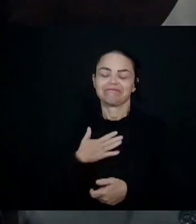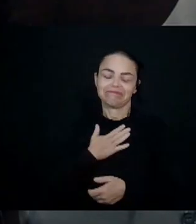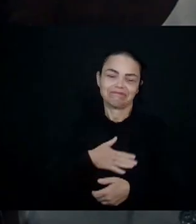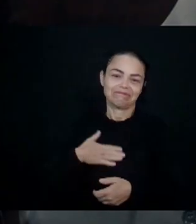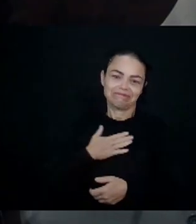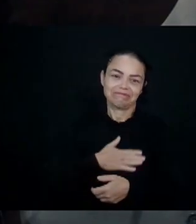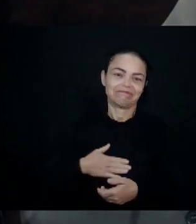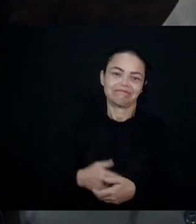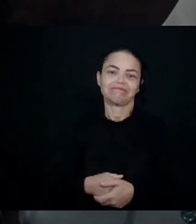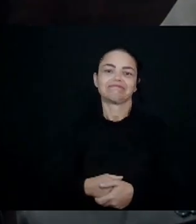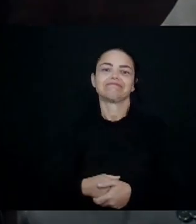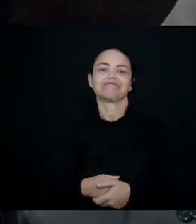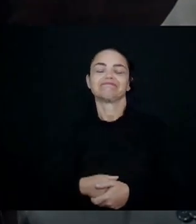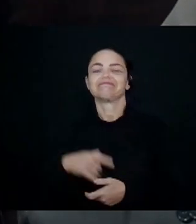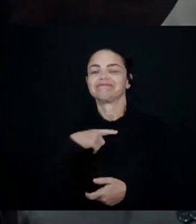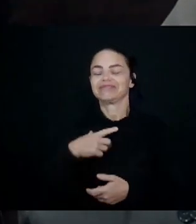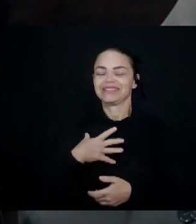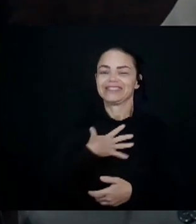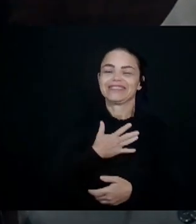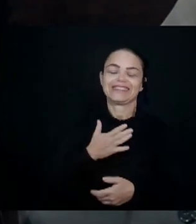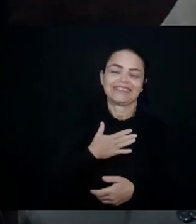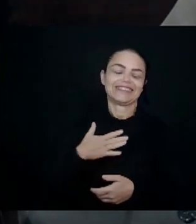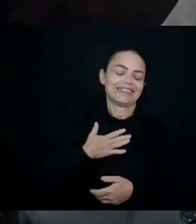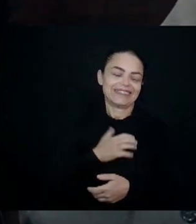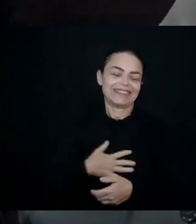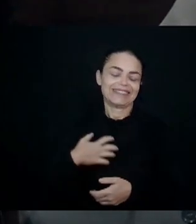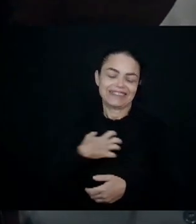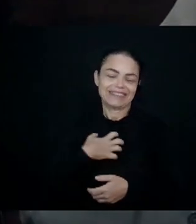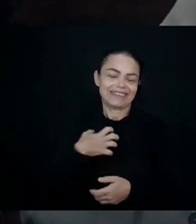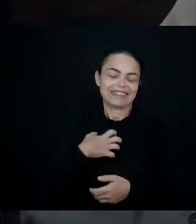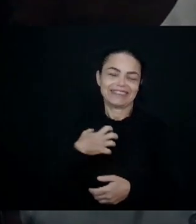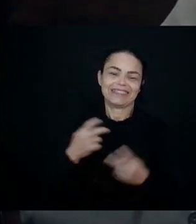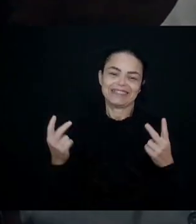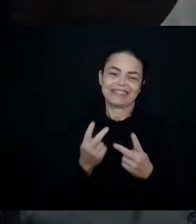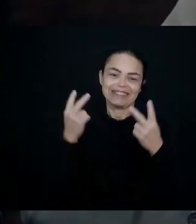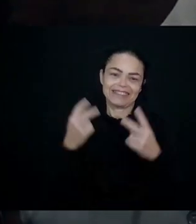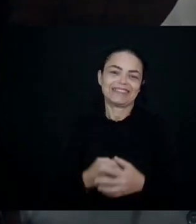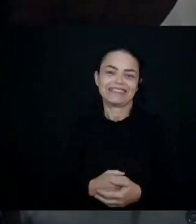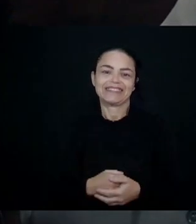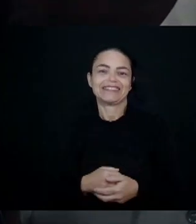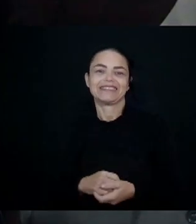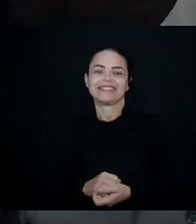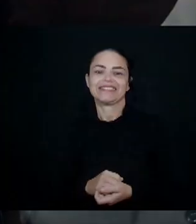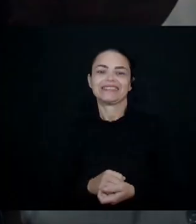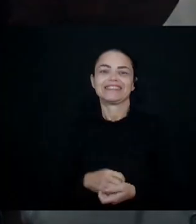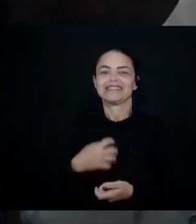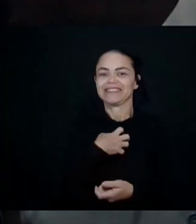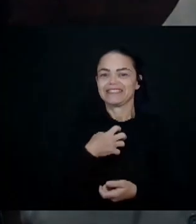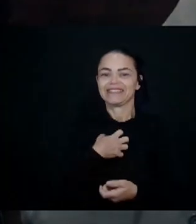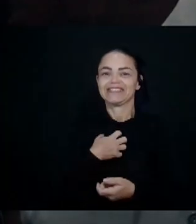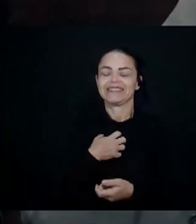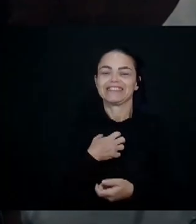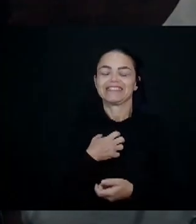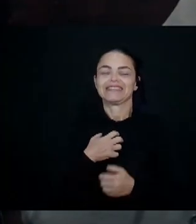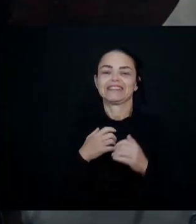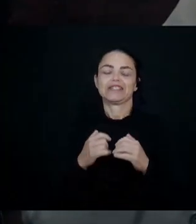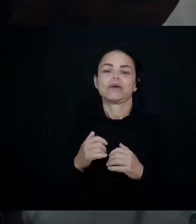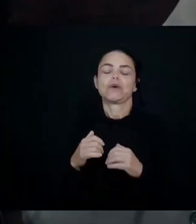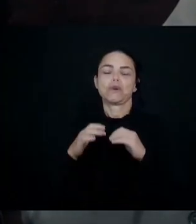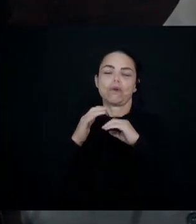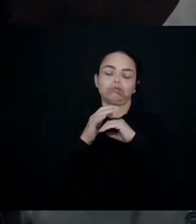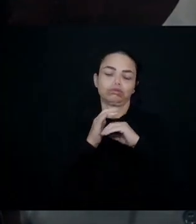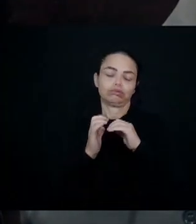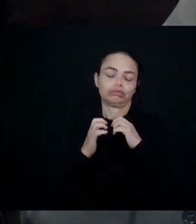Você ter aquela sensação de vitória e você ter aquela sensação de dopamina, que nem